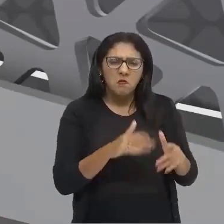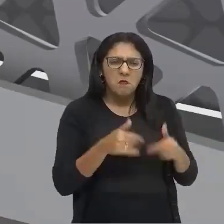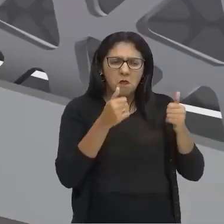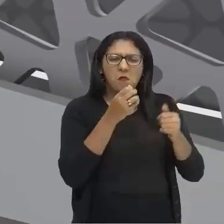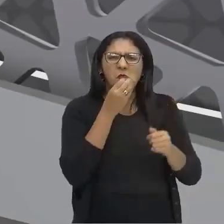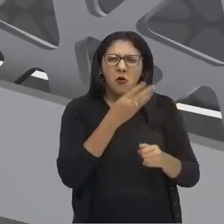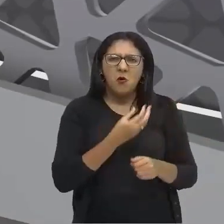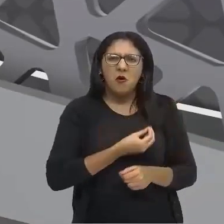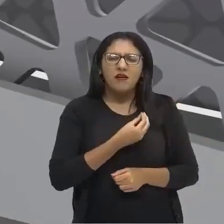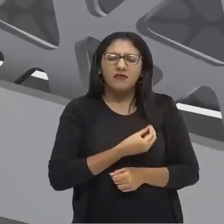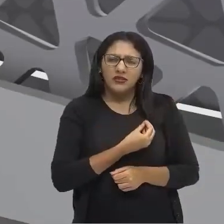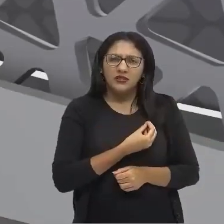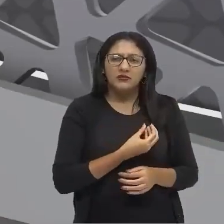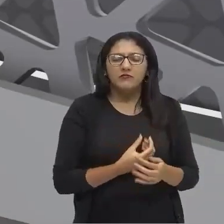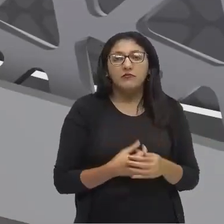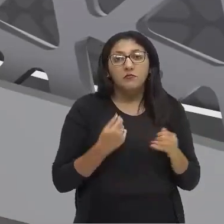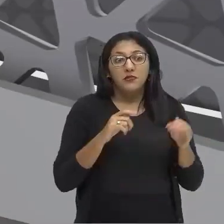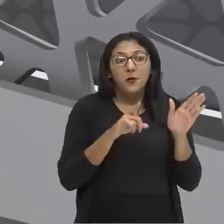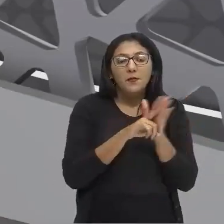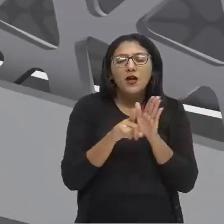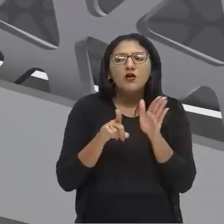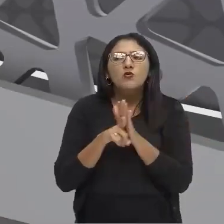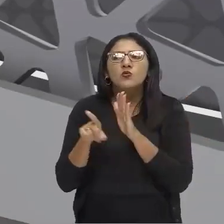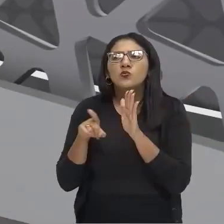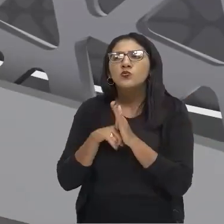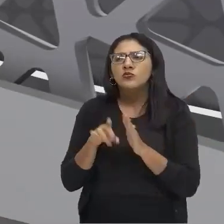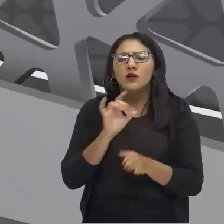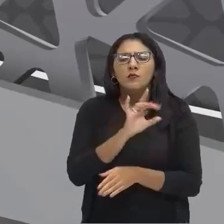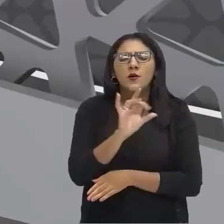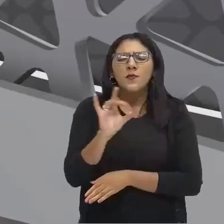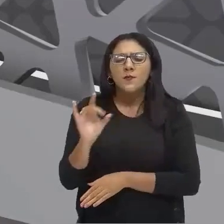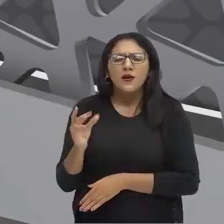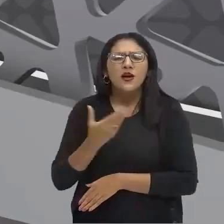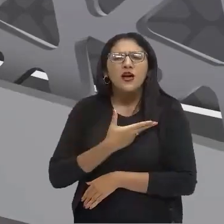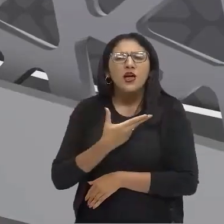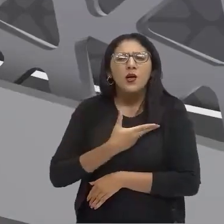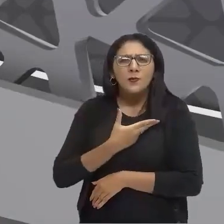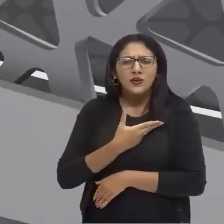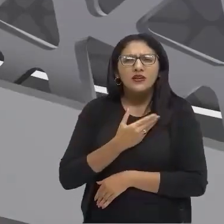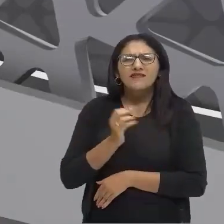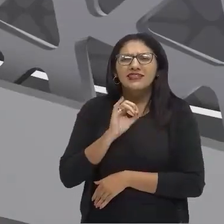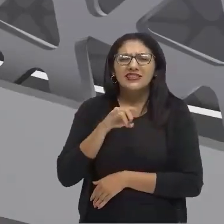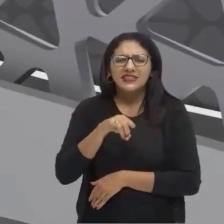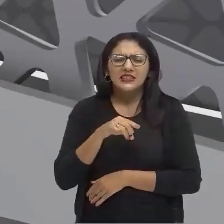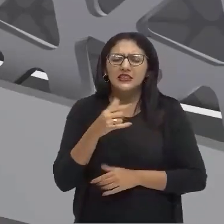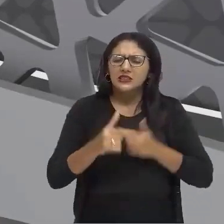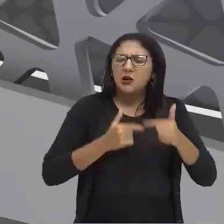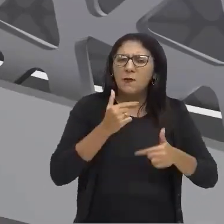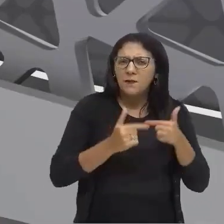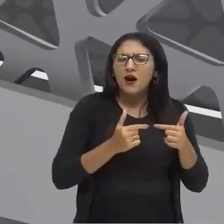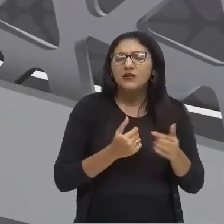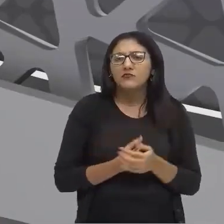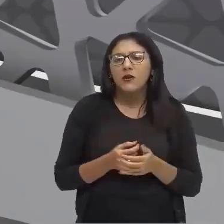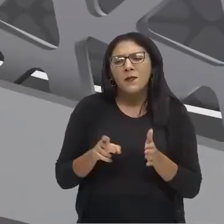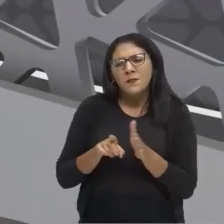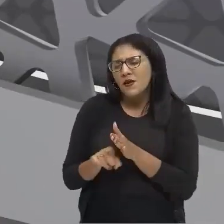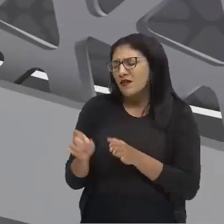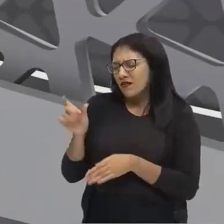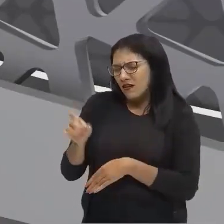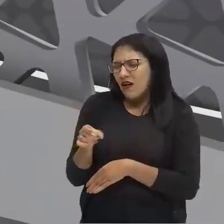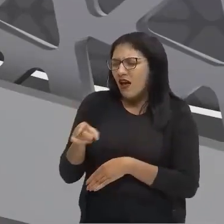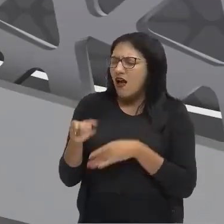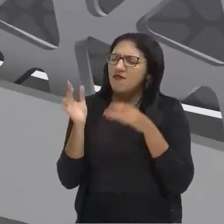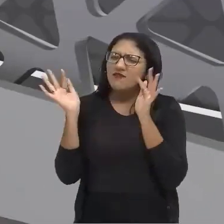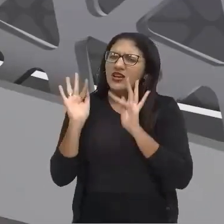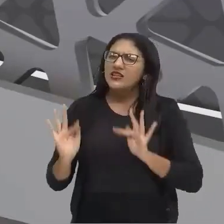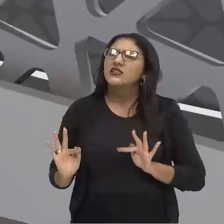Então, nós temos que perguntar aí, como eu falei para vocês, pergunte para o seu colega que desenvolve alguma atividade: você é feliz com o que você